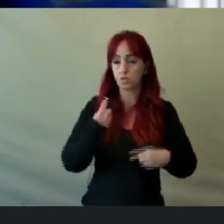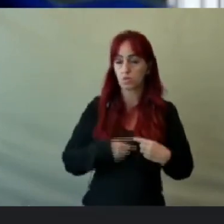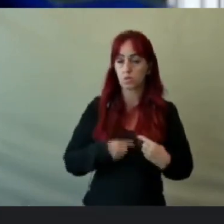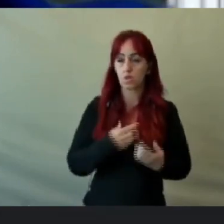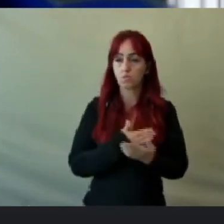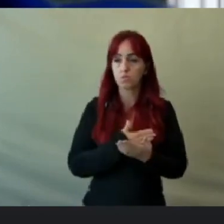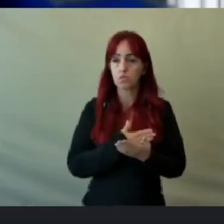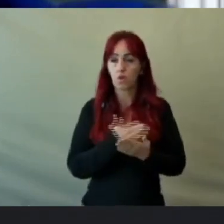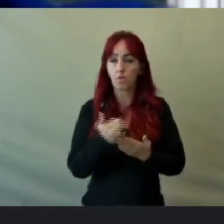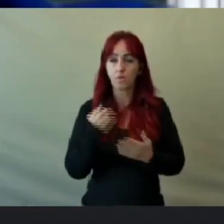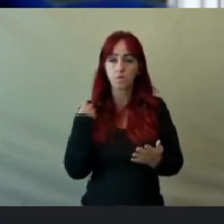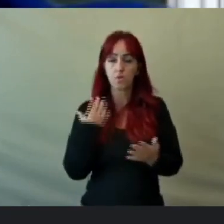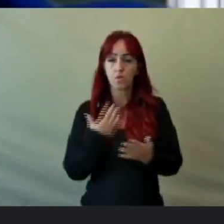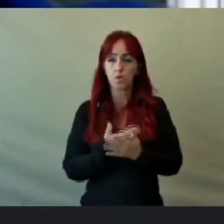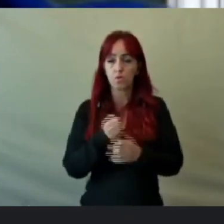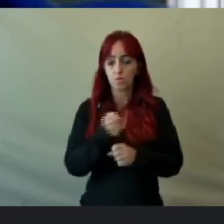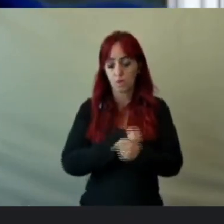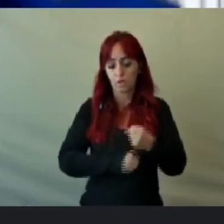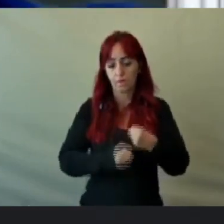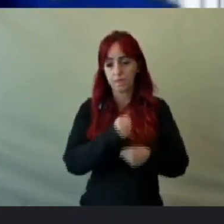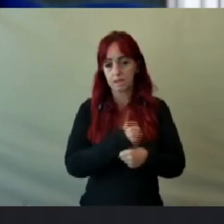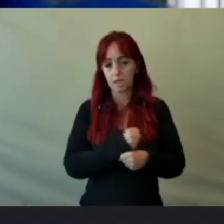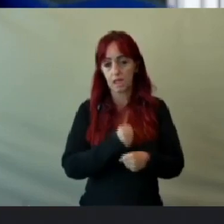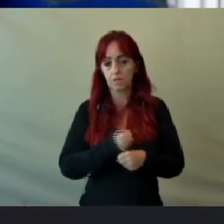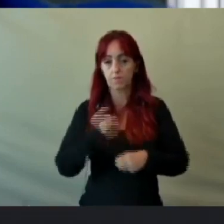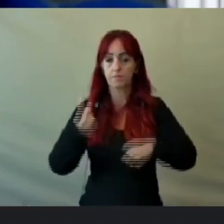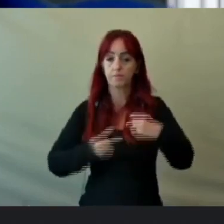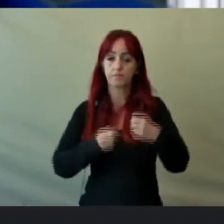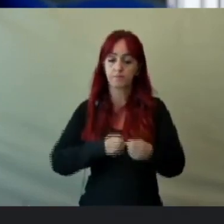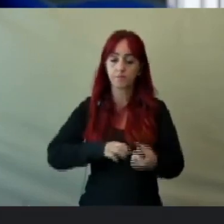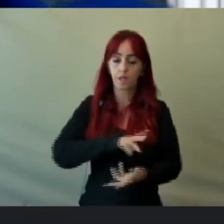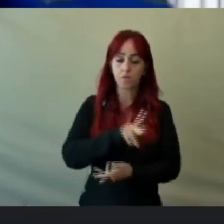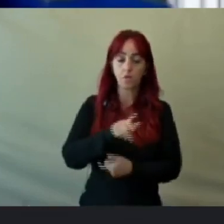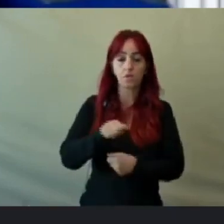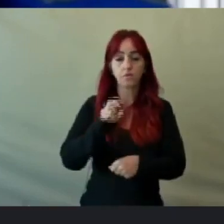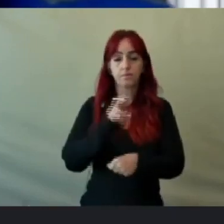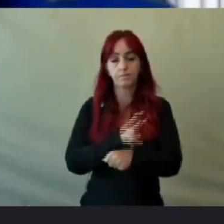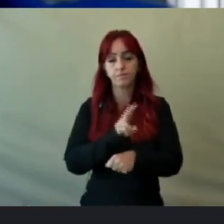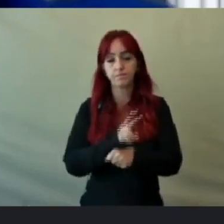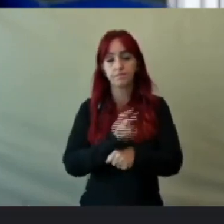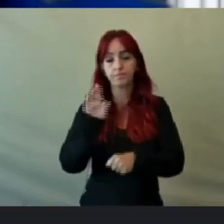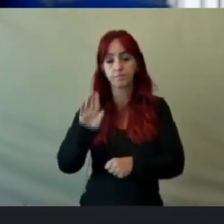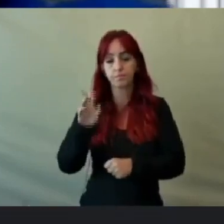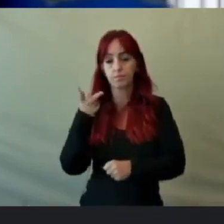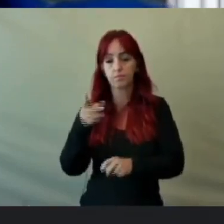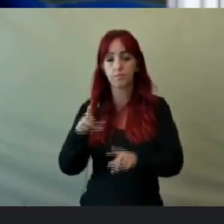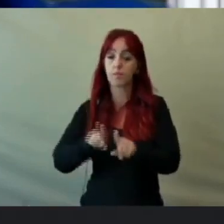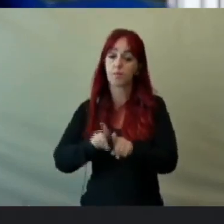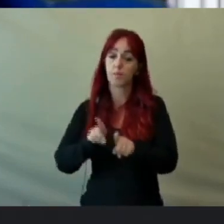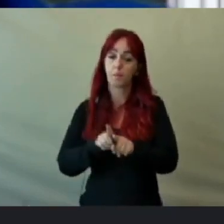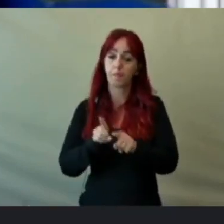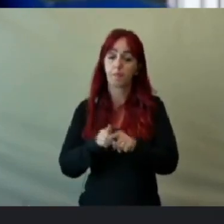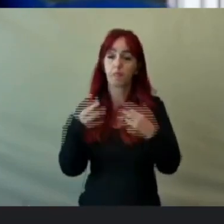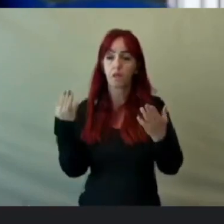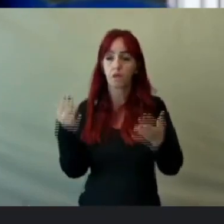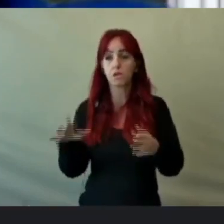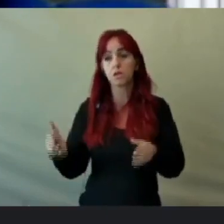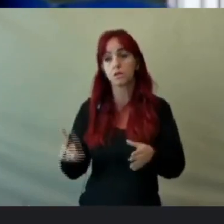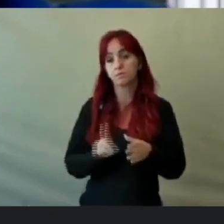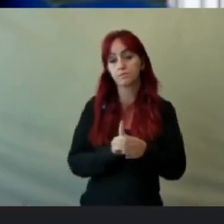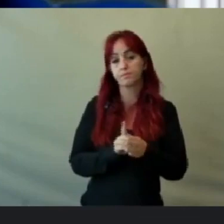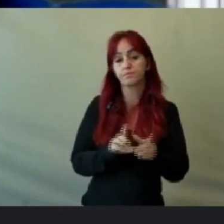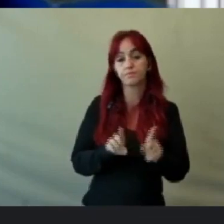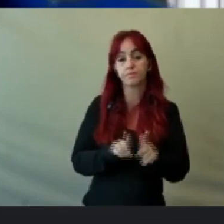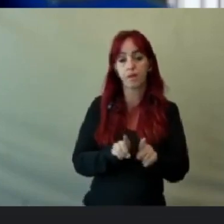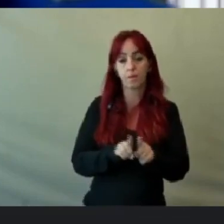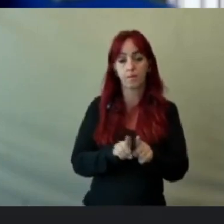cuidado e Belo Horizonte logo já se se implicou e se colocou neste lugar também de